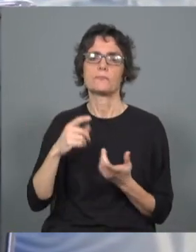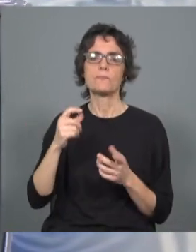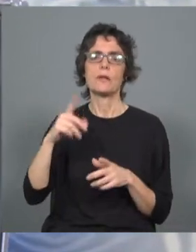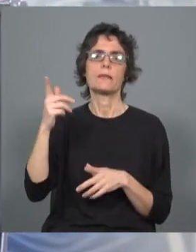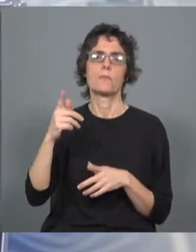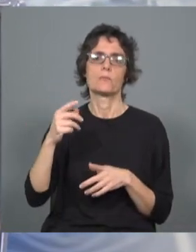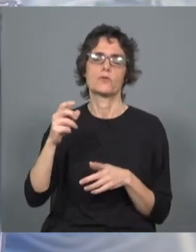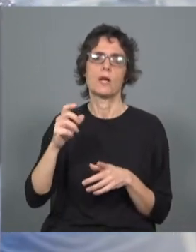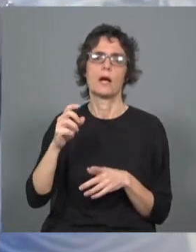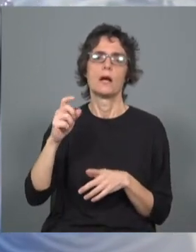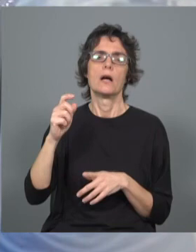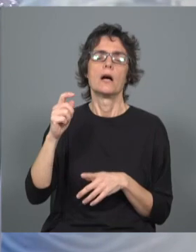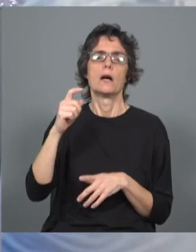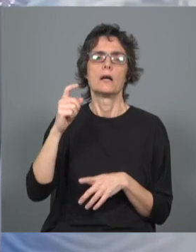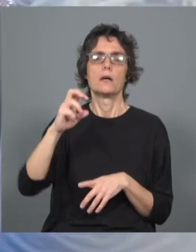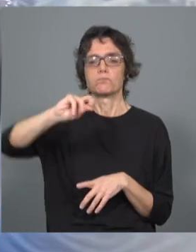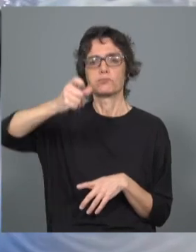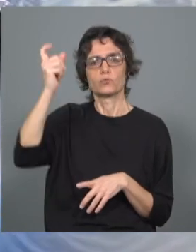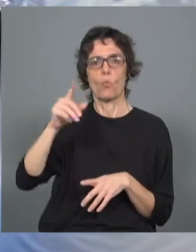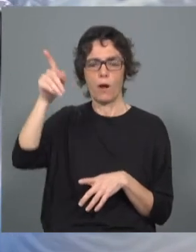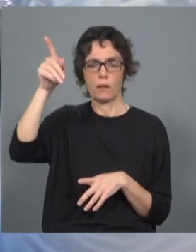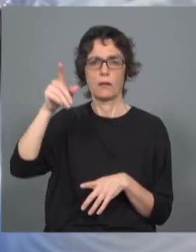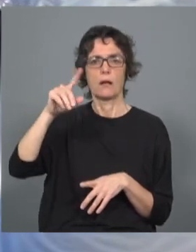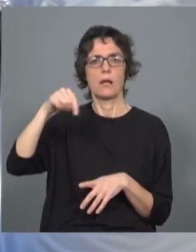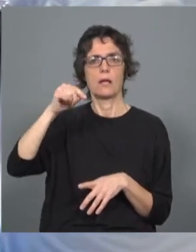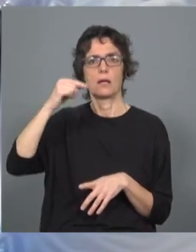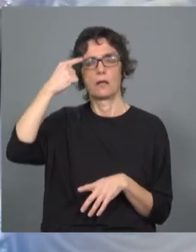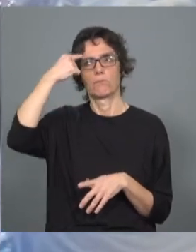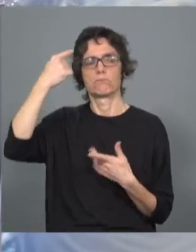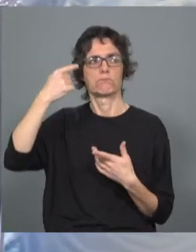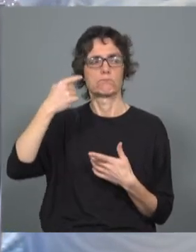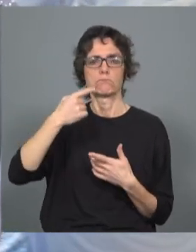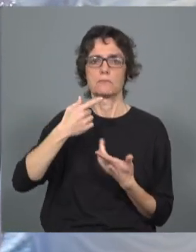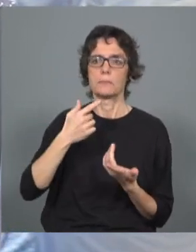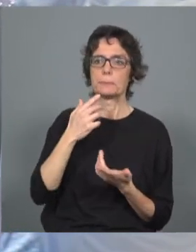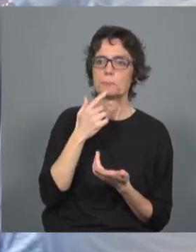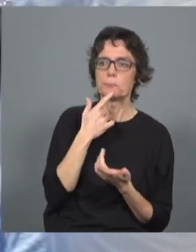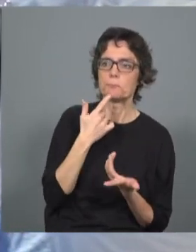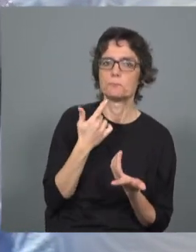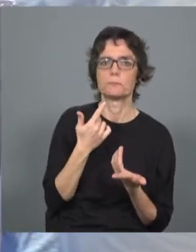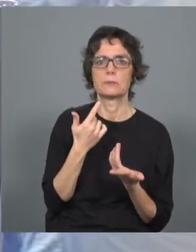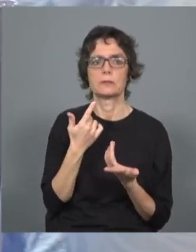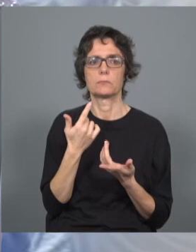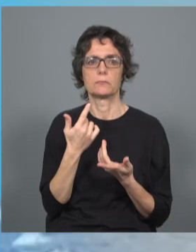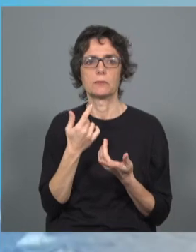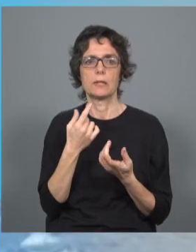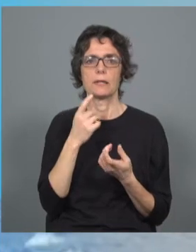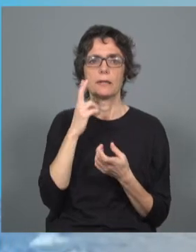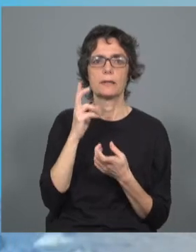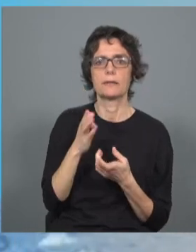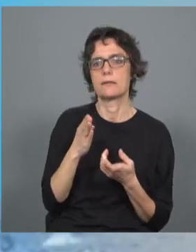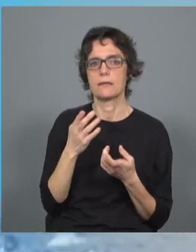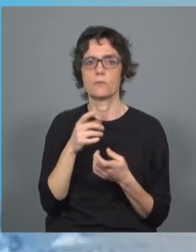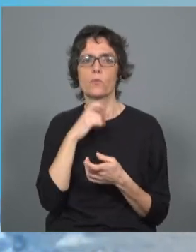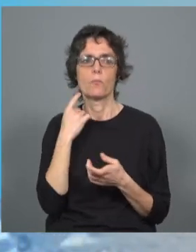e vamos comungar, muitas vezes se proporciona, explicamos ao padre a nossa situação, porque isto